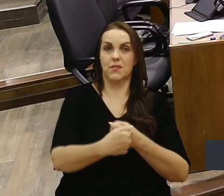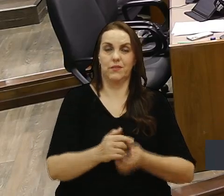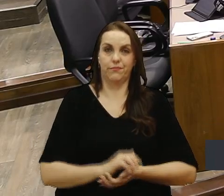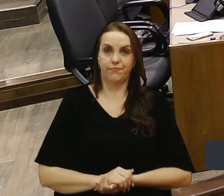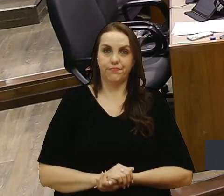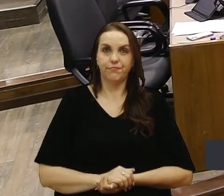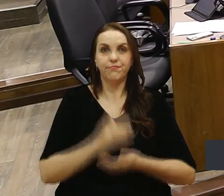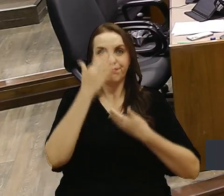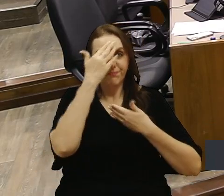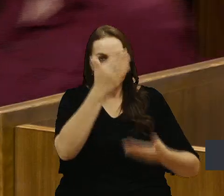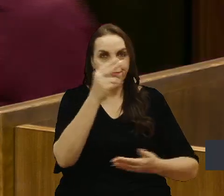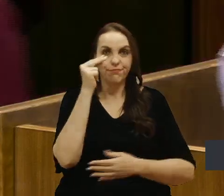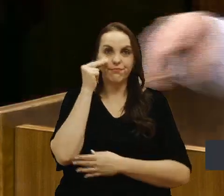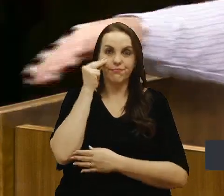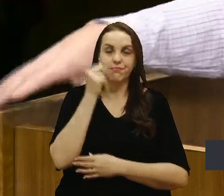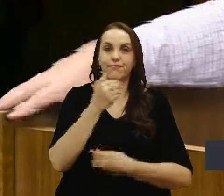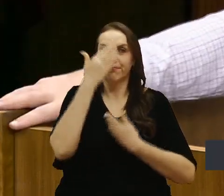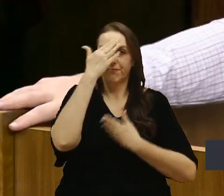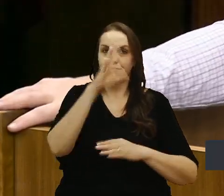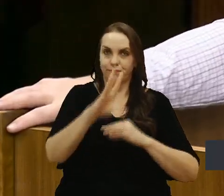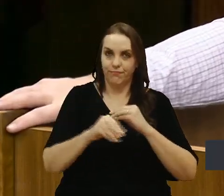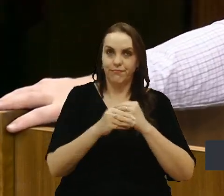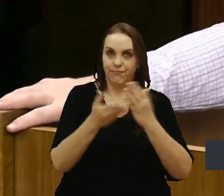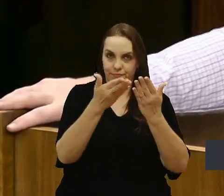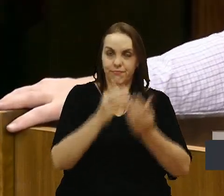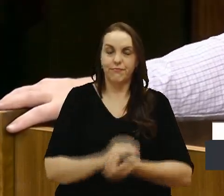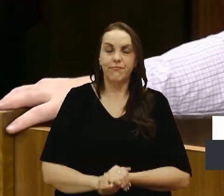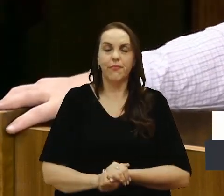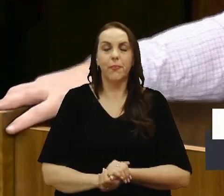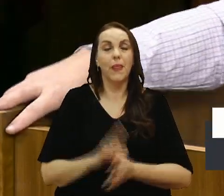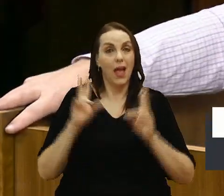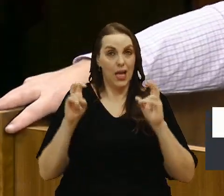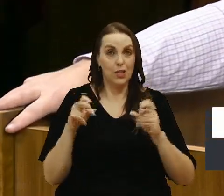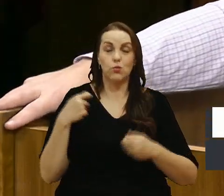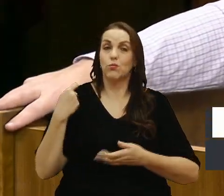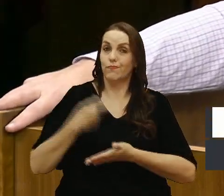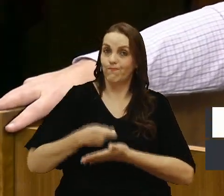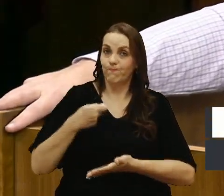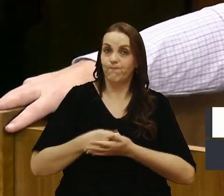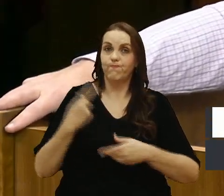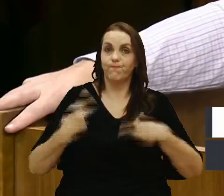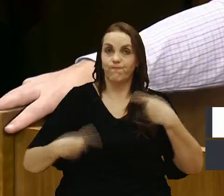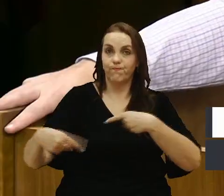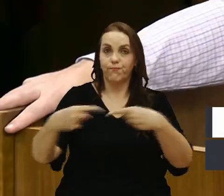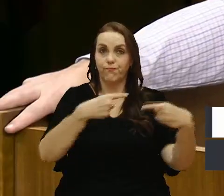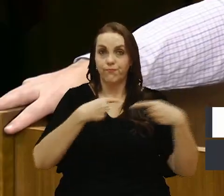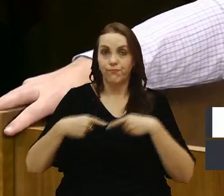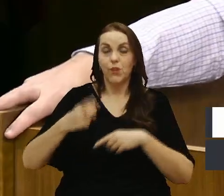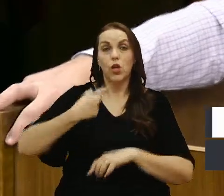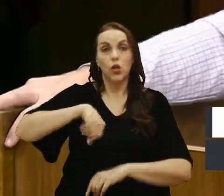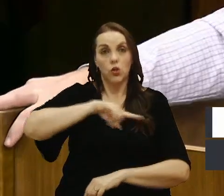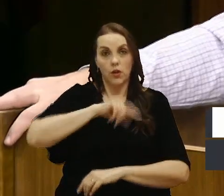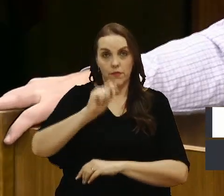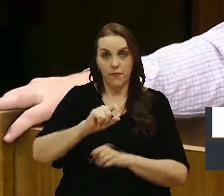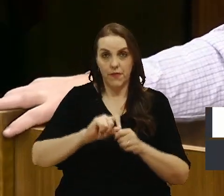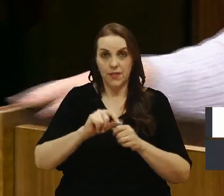Isso, obrigado pela contribuição. É um assunto que ele exige um debate grande e nós faremos aqui nesta